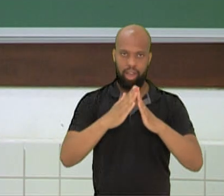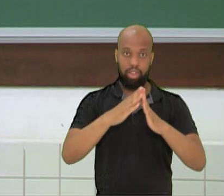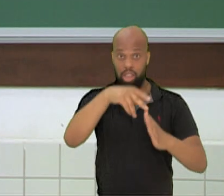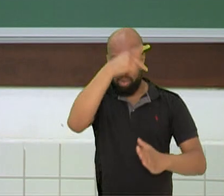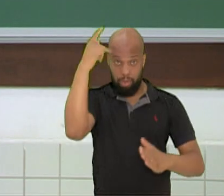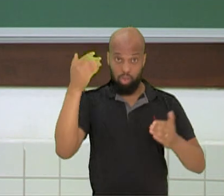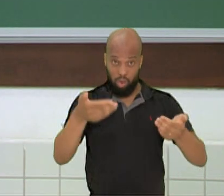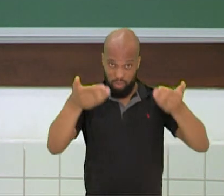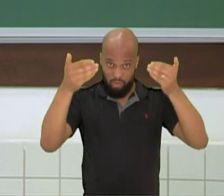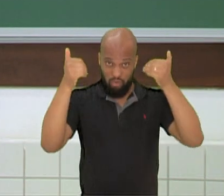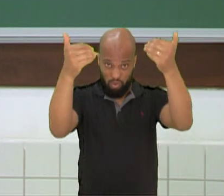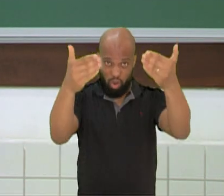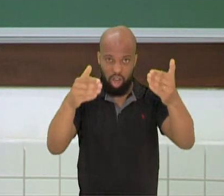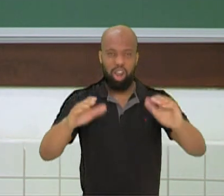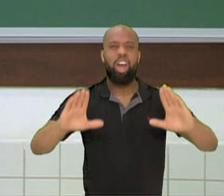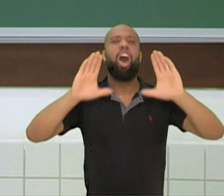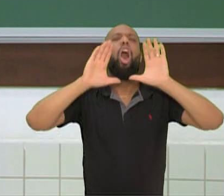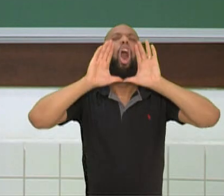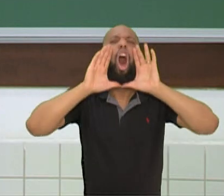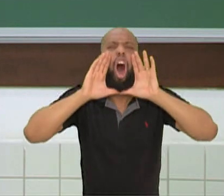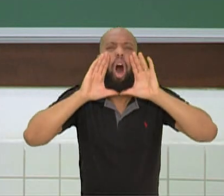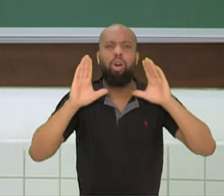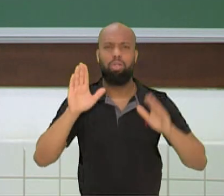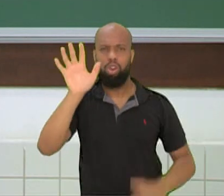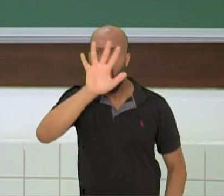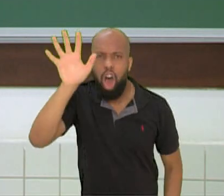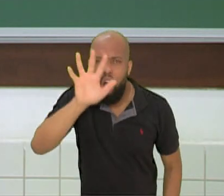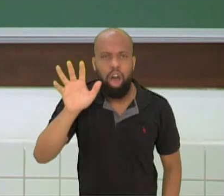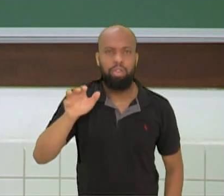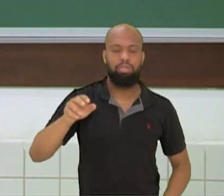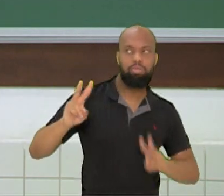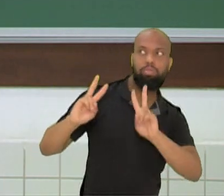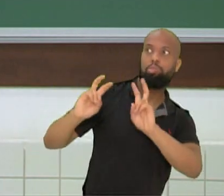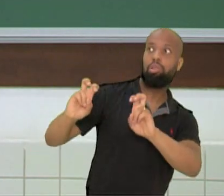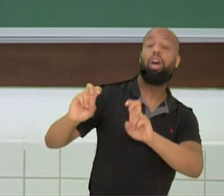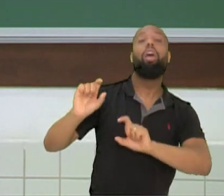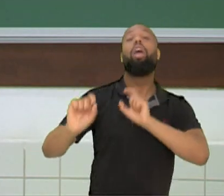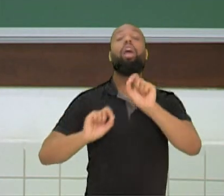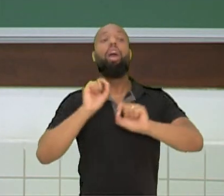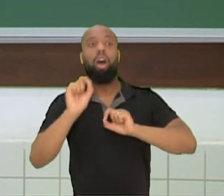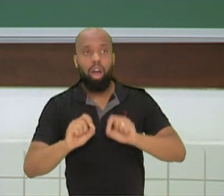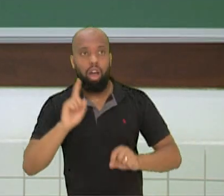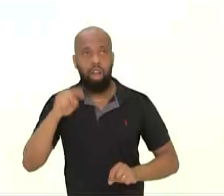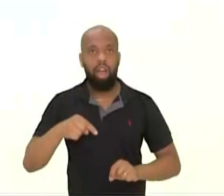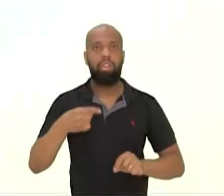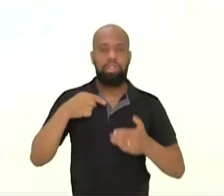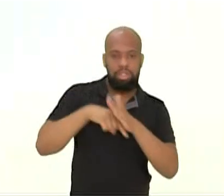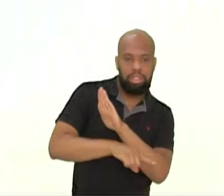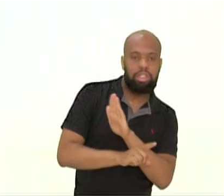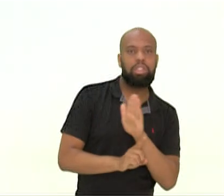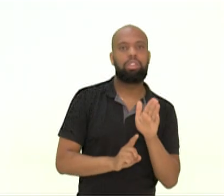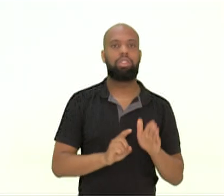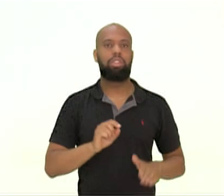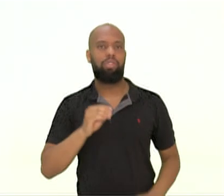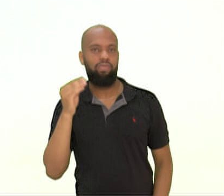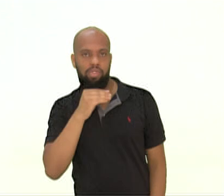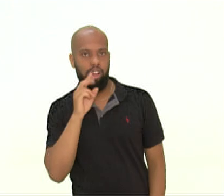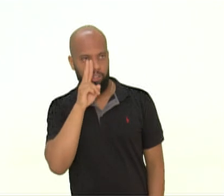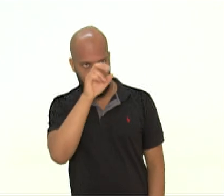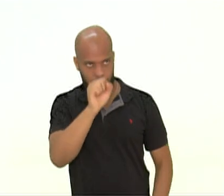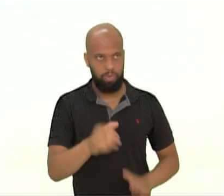trabalhando então com a intensidade sonora, ok? Vamos avançando ali então para a próxima tela. Olha o que temos ali, os instrumentos de